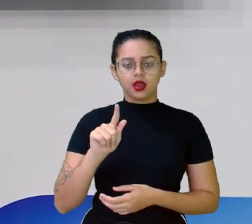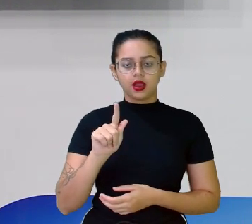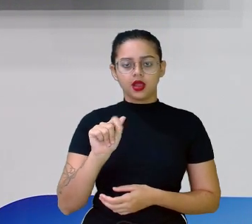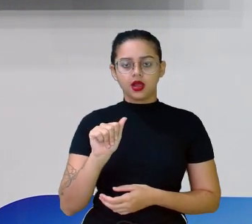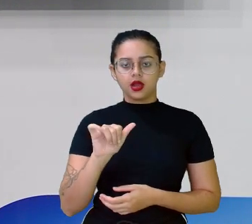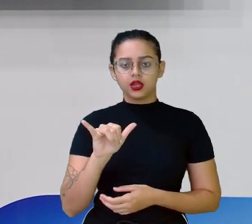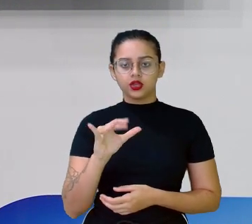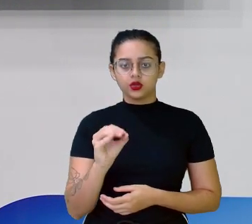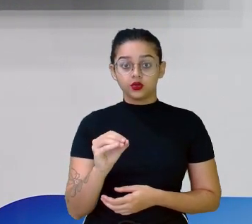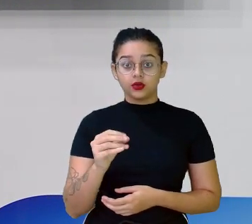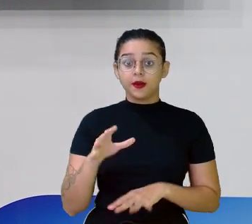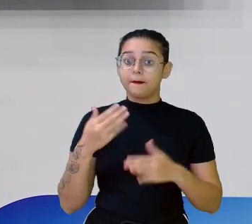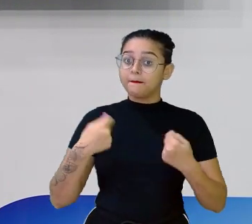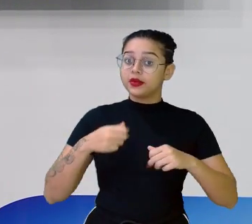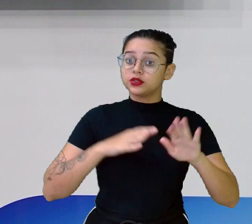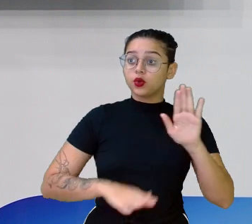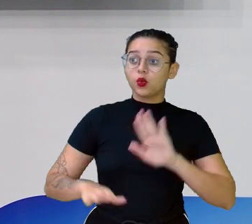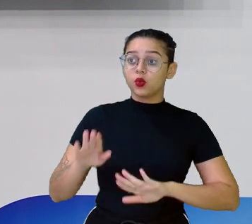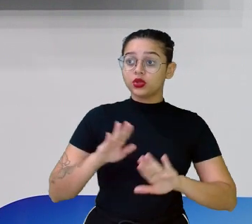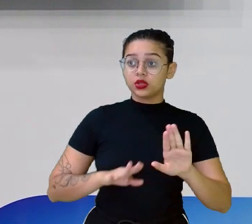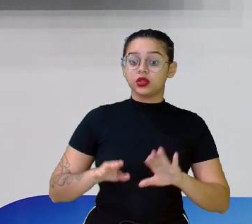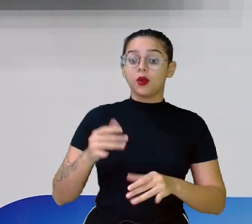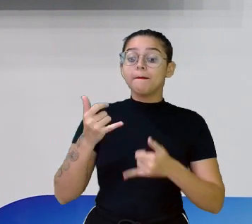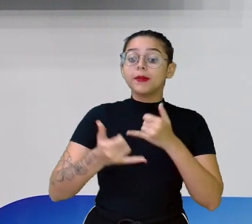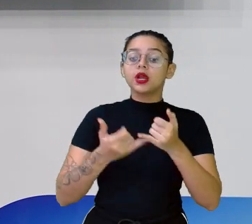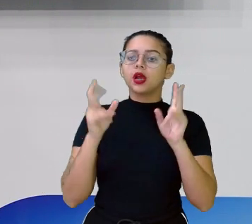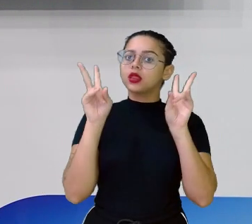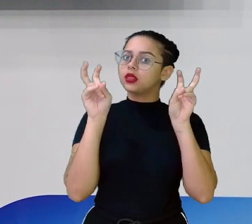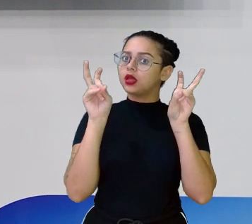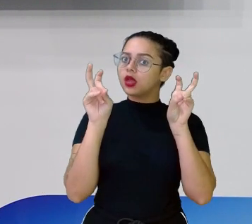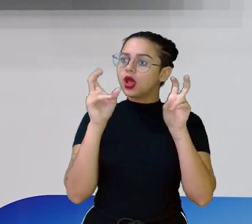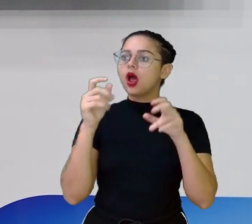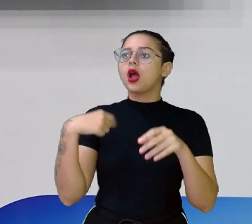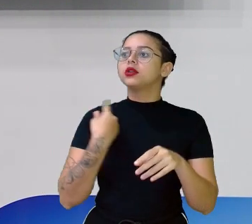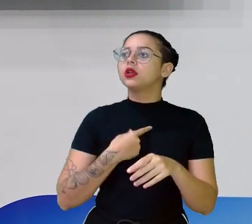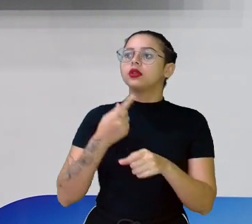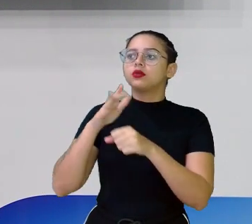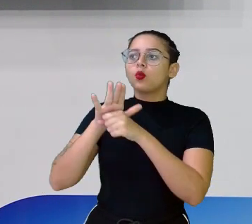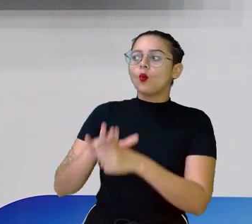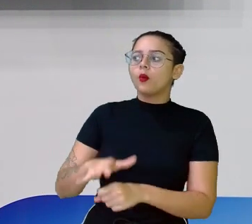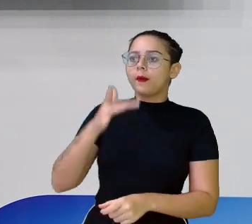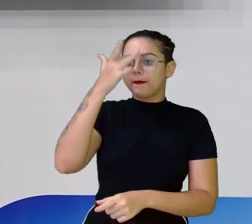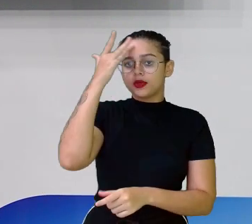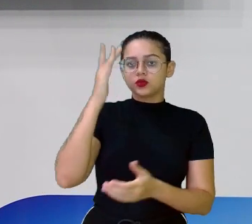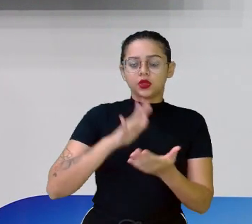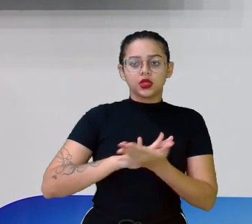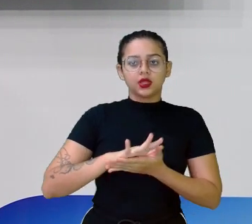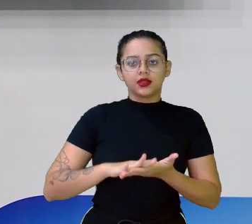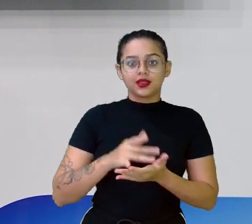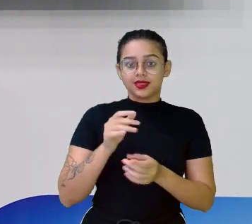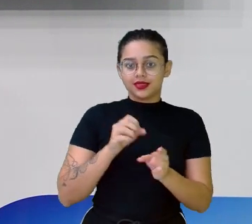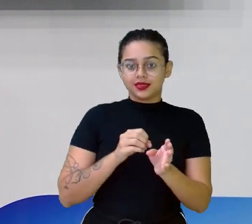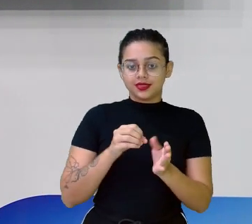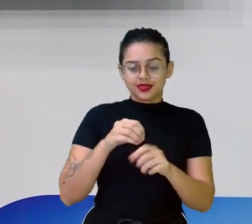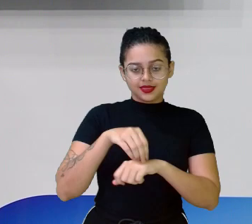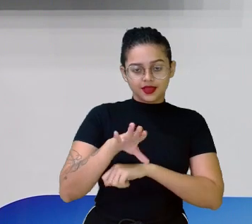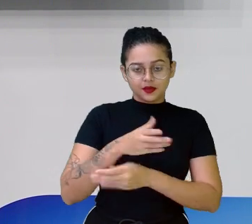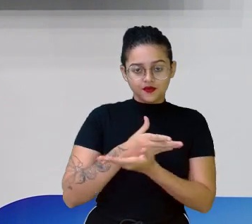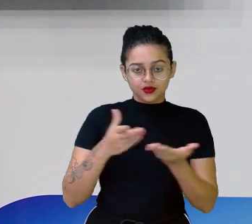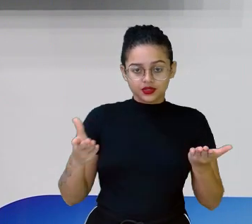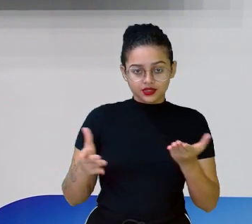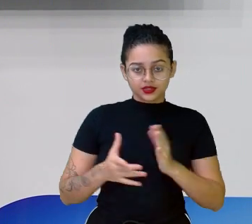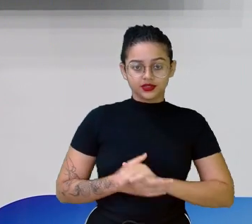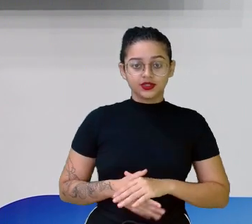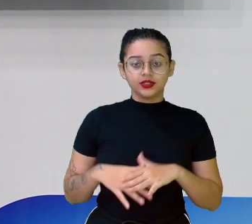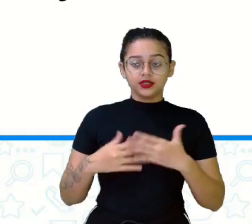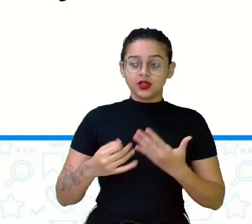numa brincadeira, eu fiz entre aspas, a gente não está depreciando aí ninguém. Bacana, fica aí a dica. Em todos